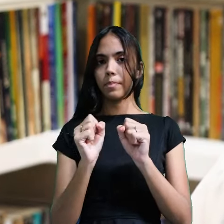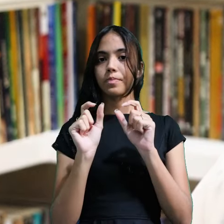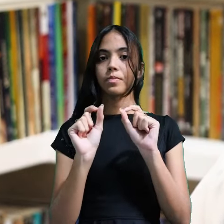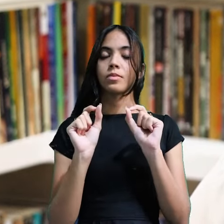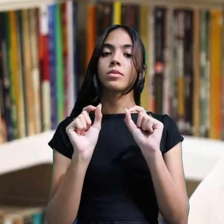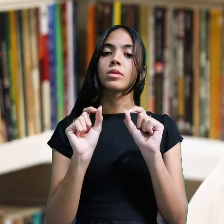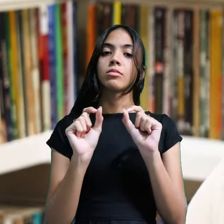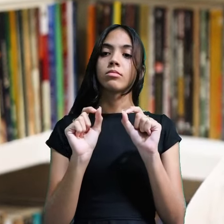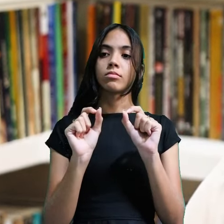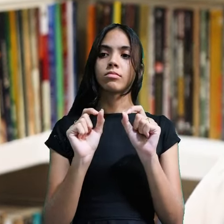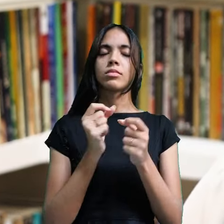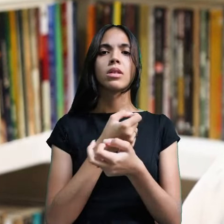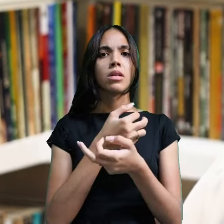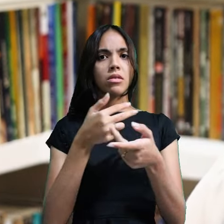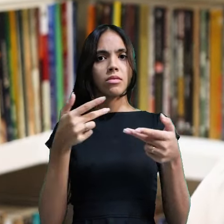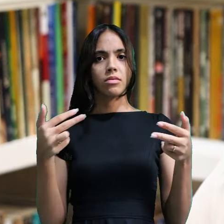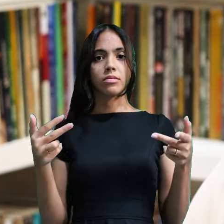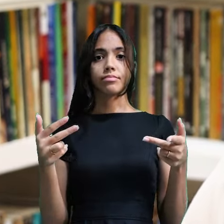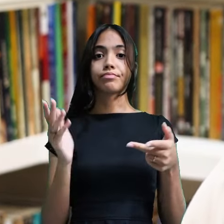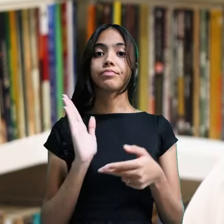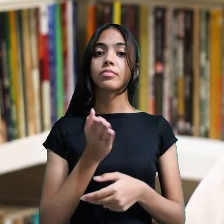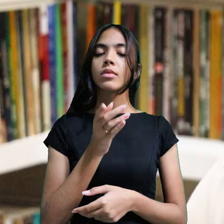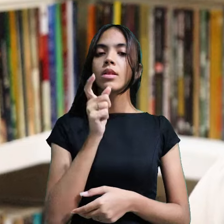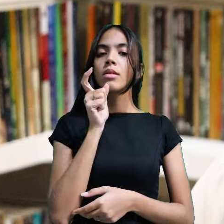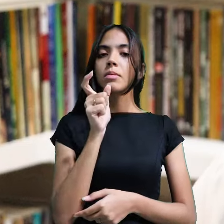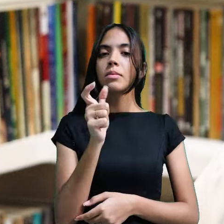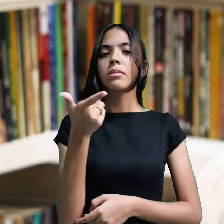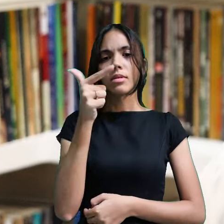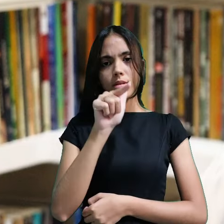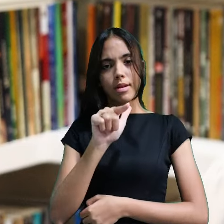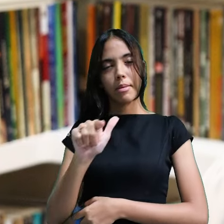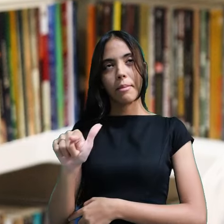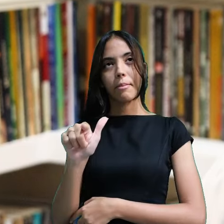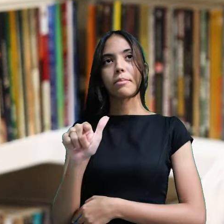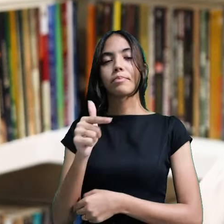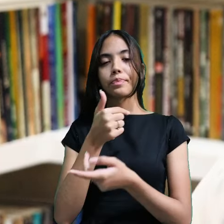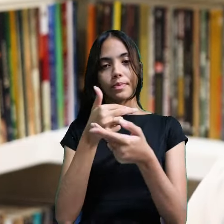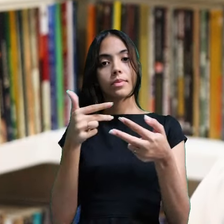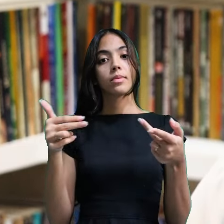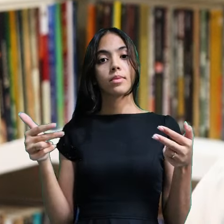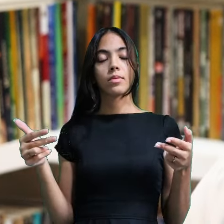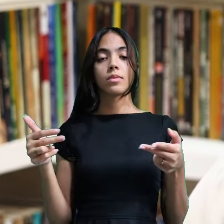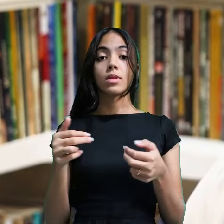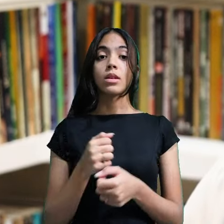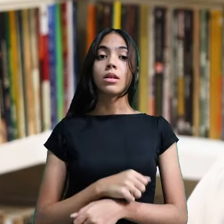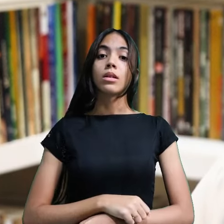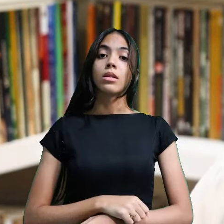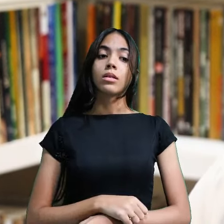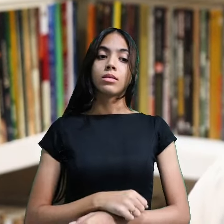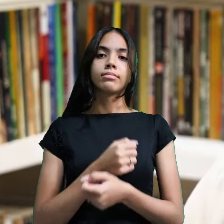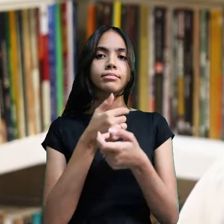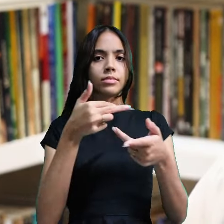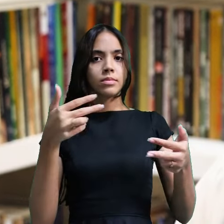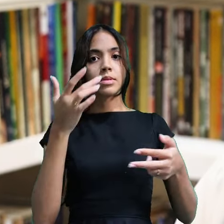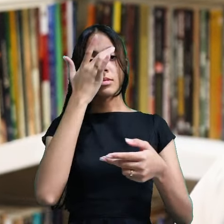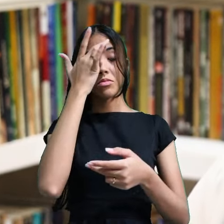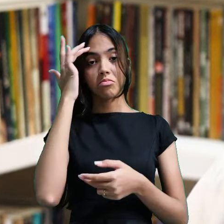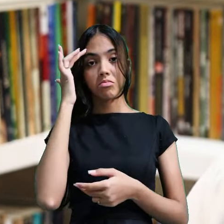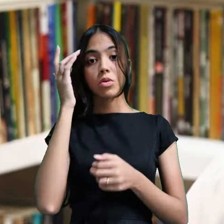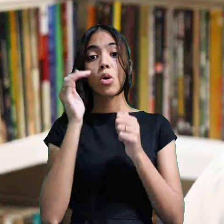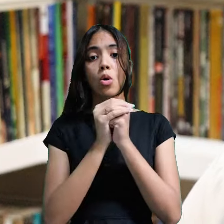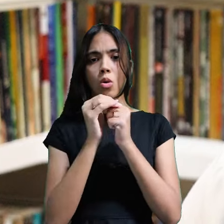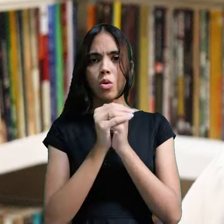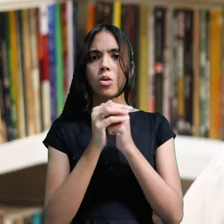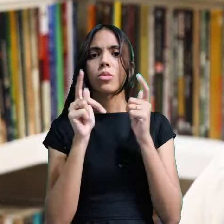e para muitos já até se tornou, em vãs repetições, pois muitos fazem esta mesma